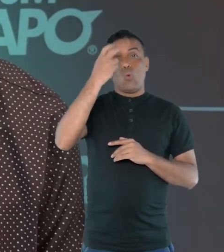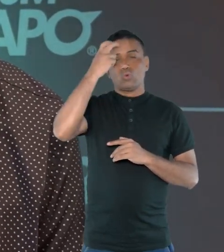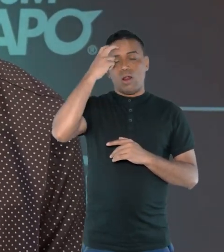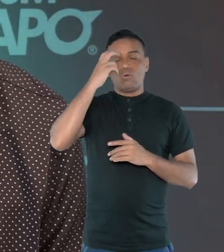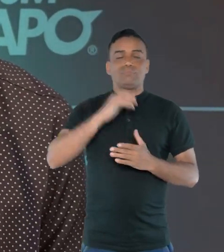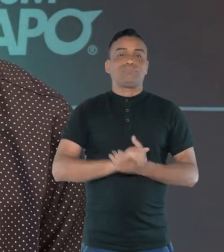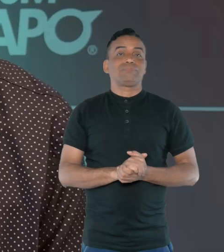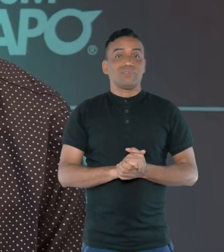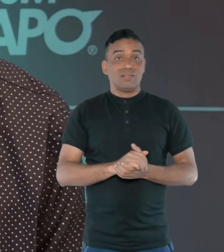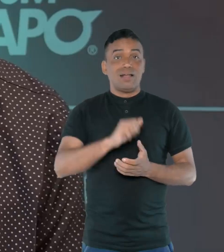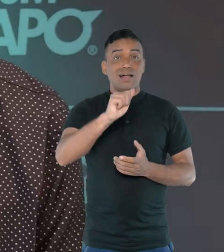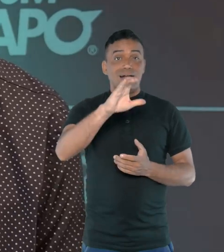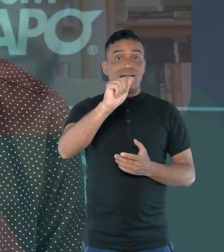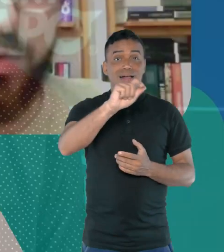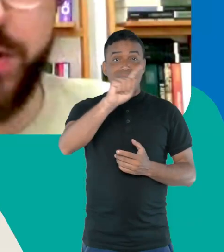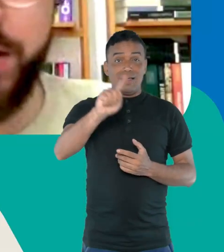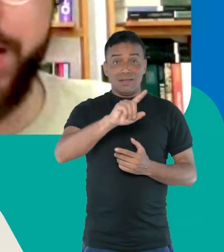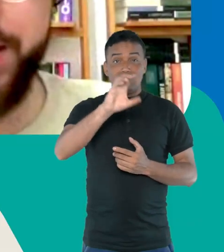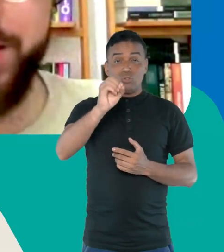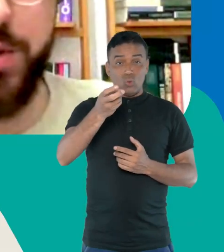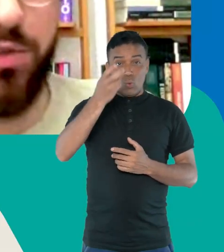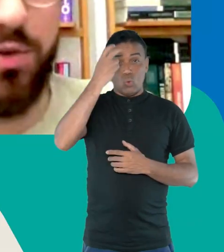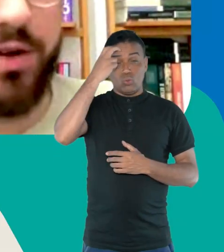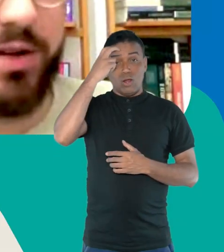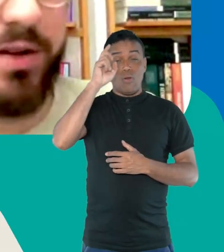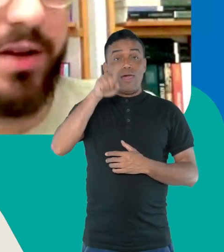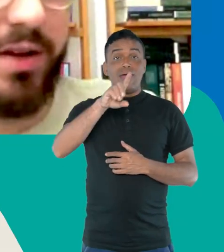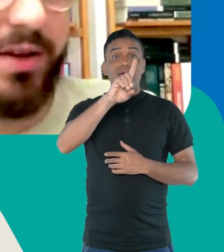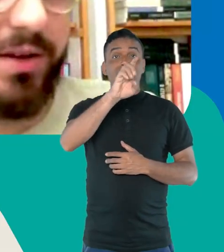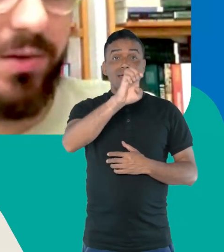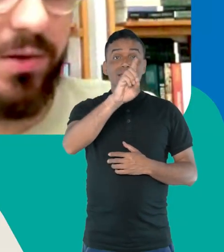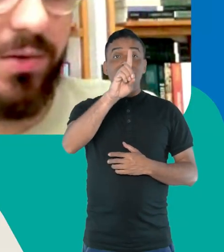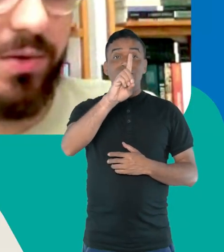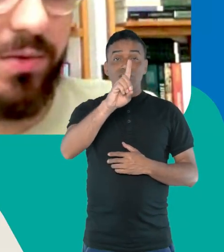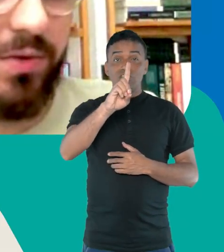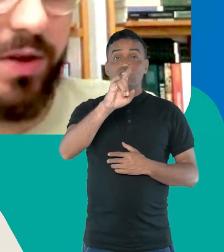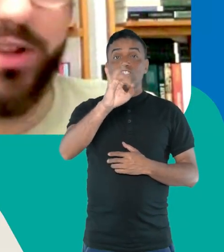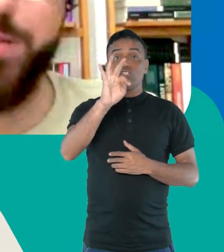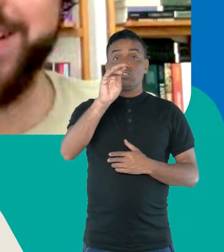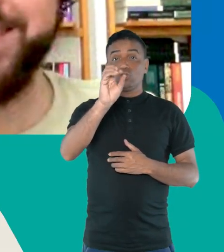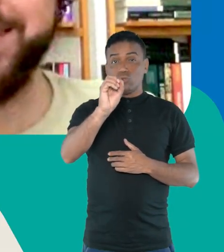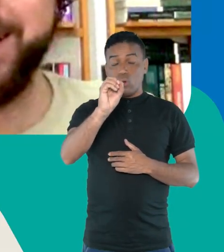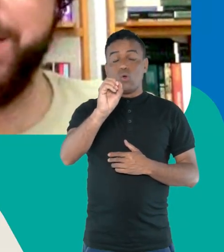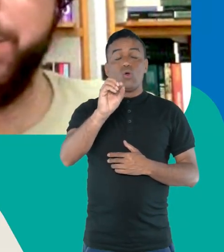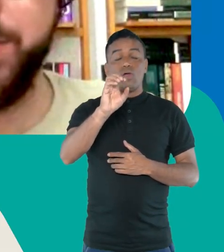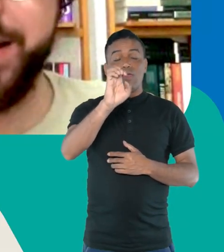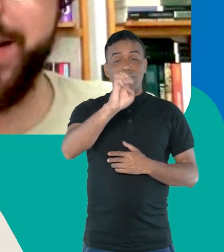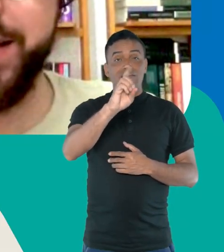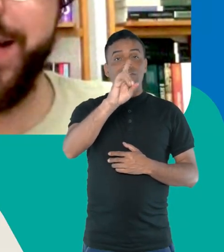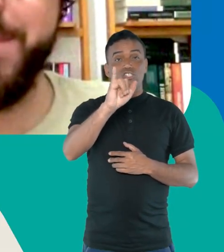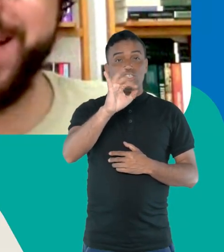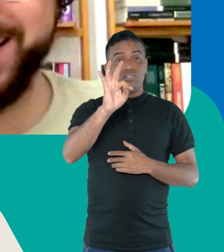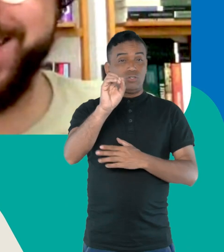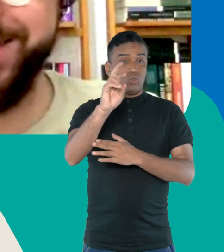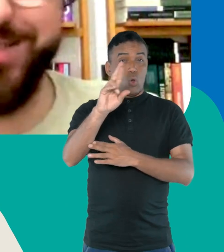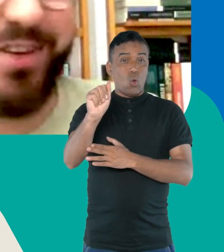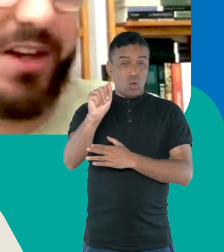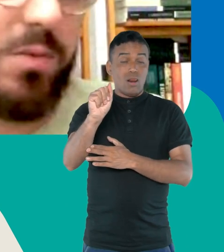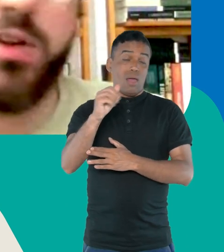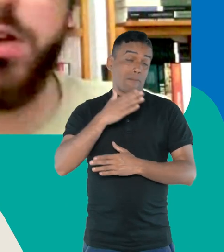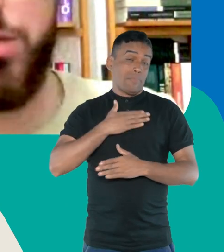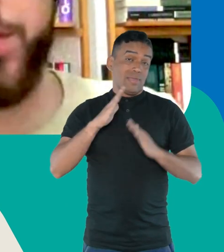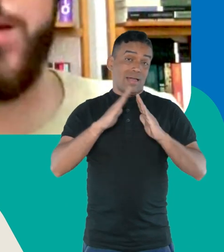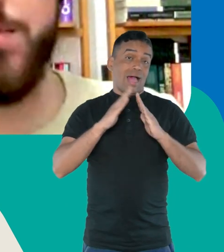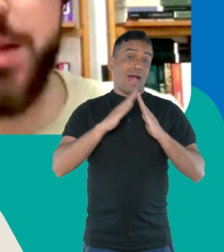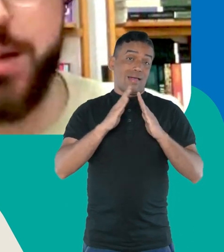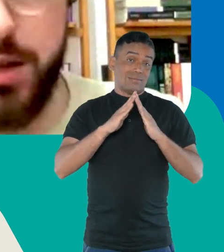Acaso Cultural. Excelente. A Casa Cultural é uma editora que eu tenho muita felicidade em falar que é a minha casa